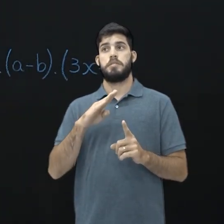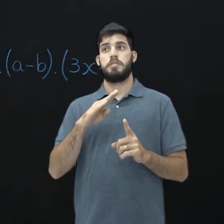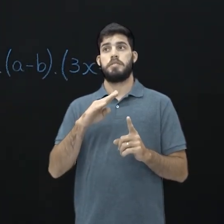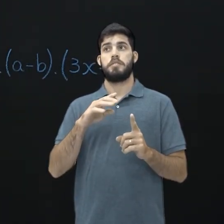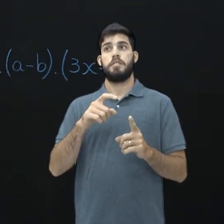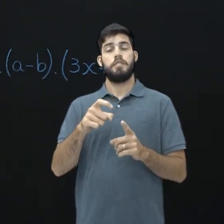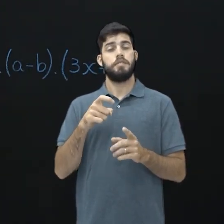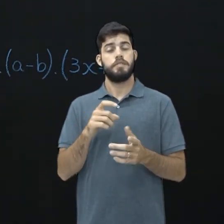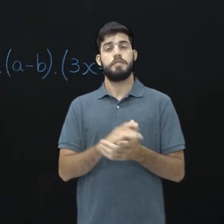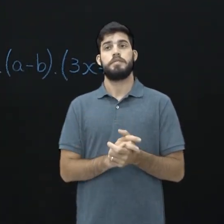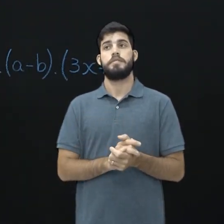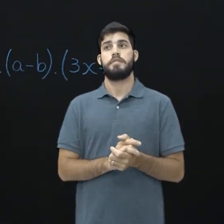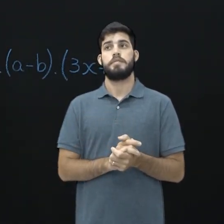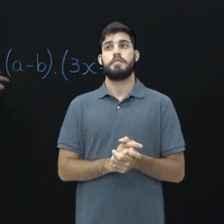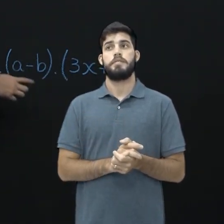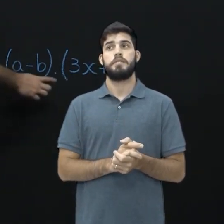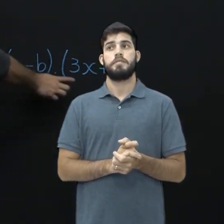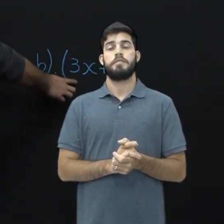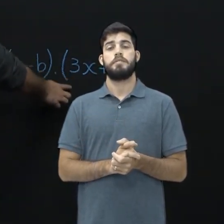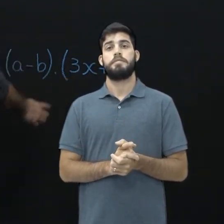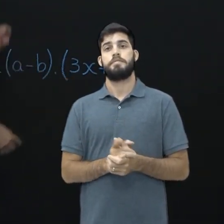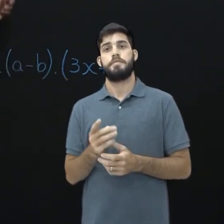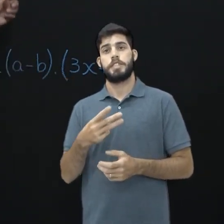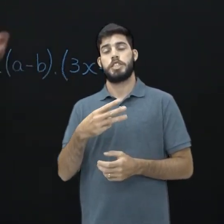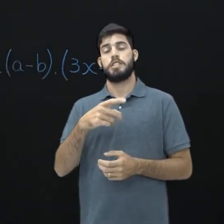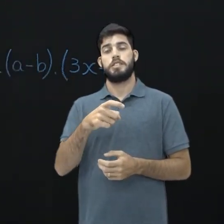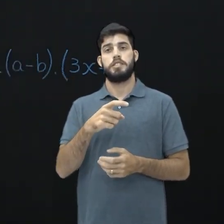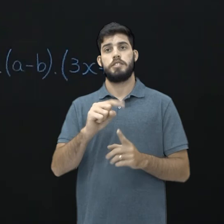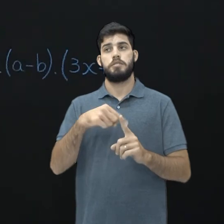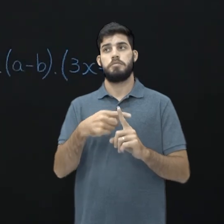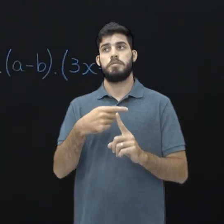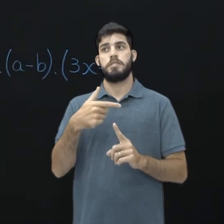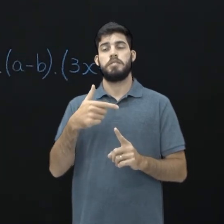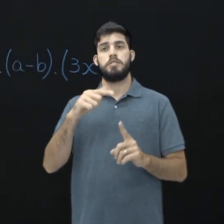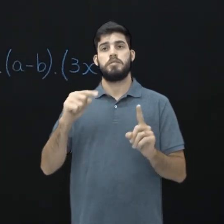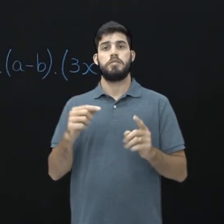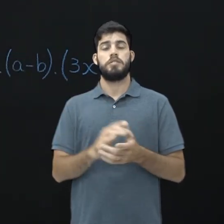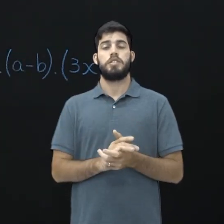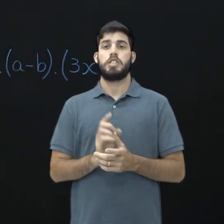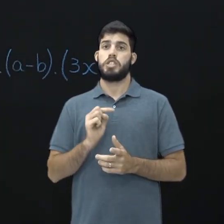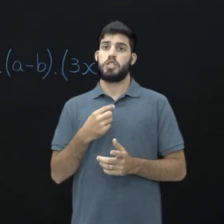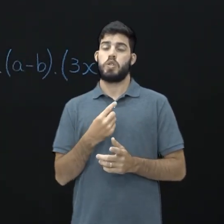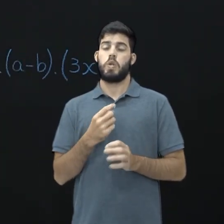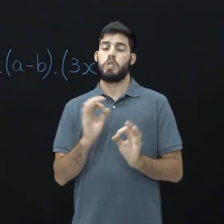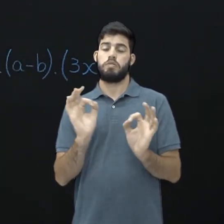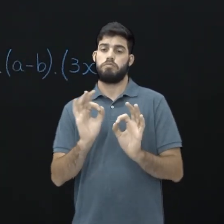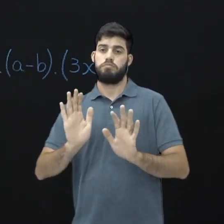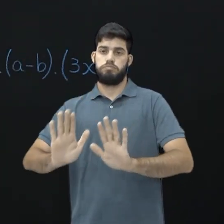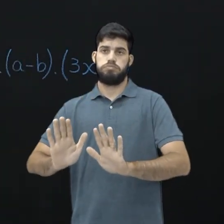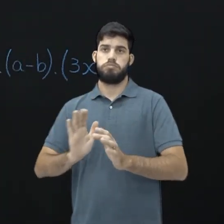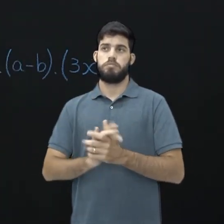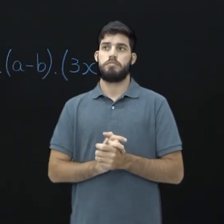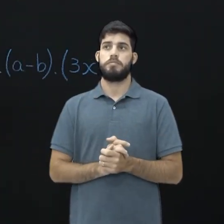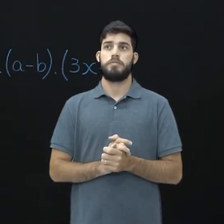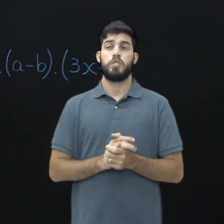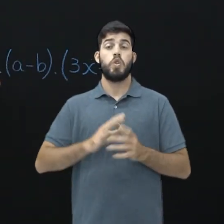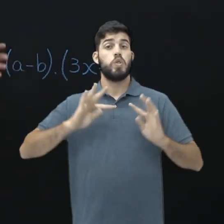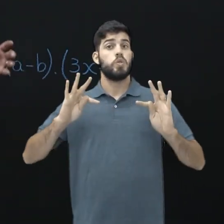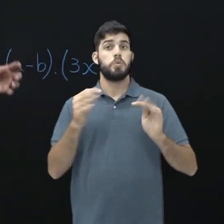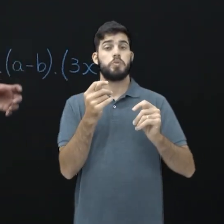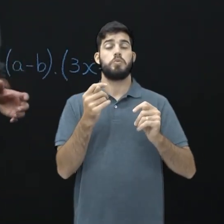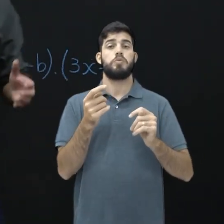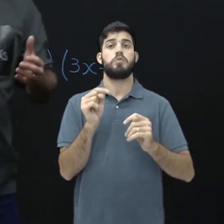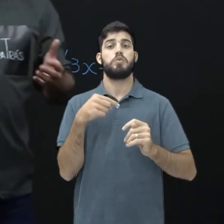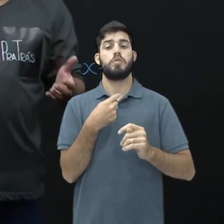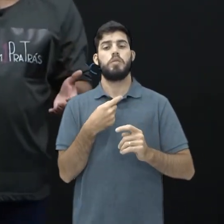vezes ainda esse parênteses 3x mais 2, que a gente não mexeu com ele na segunda parte. Então, tudo isso aqui a